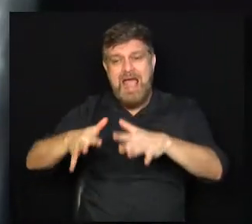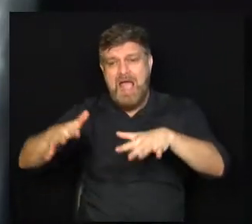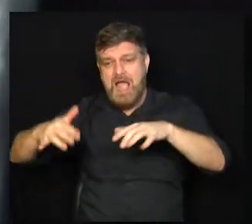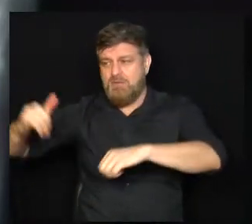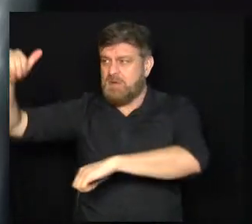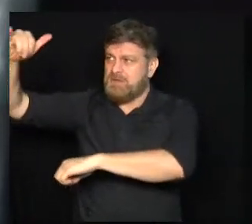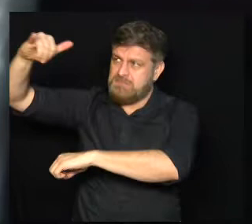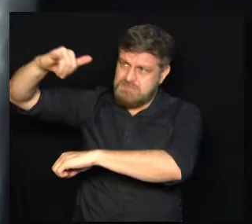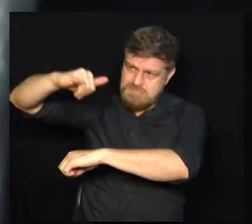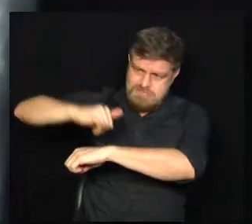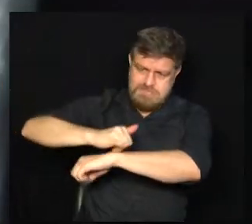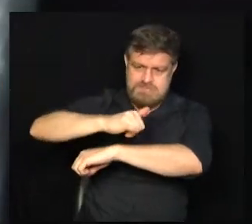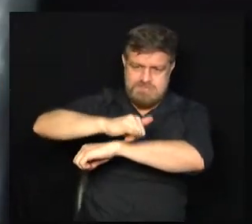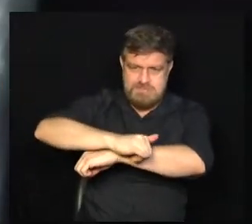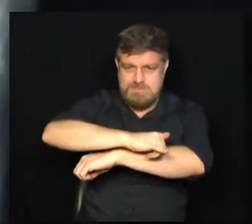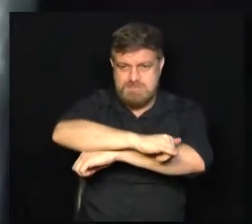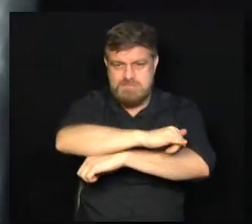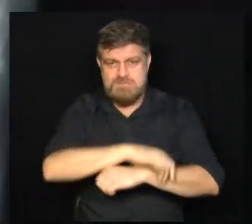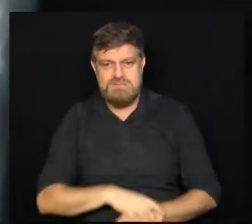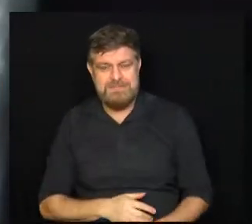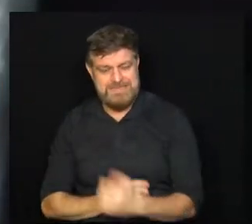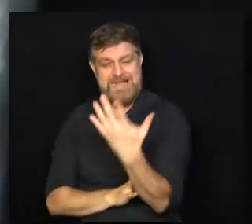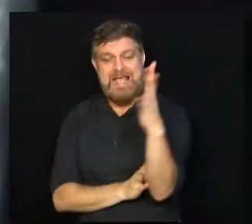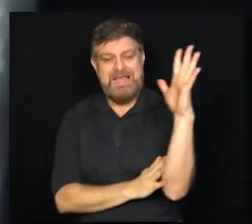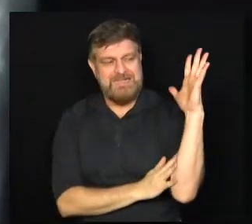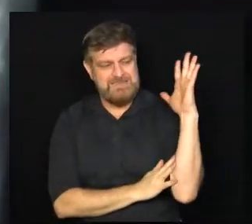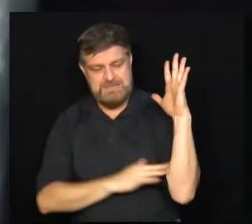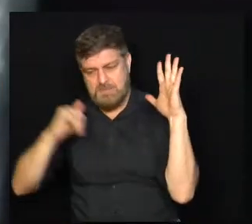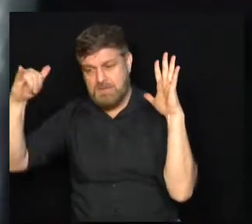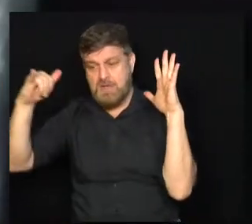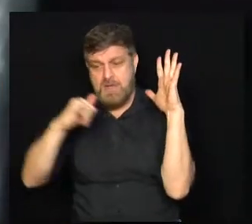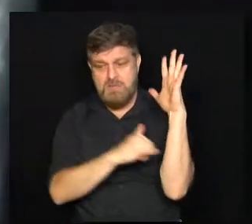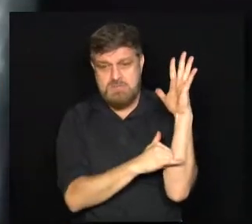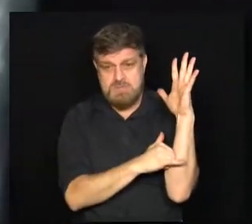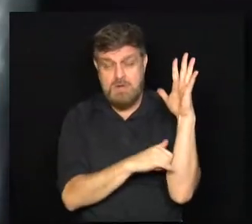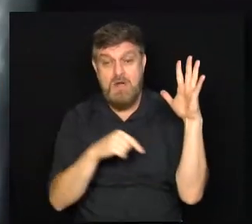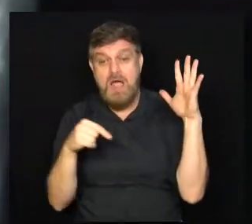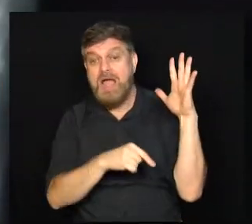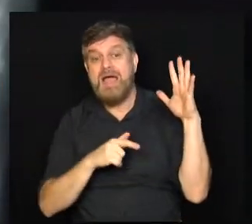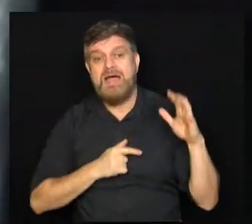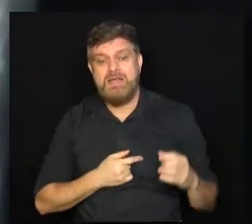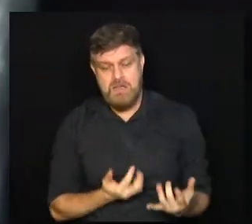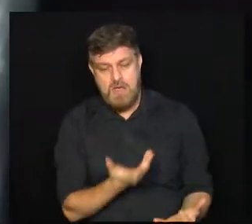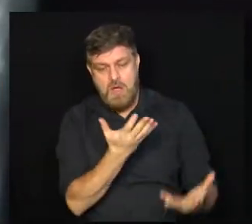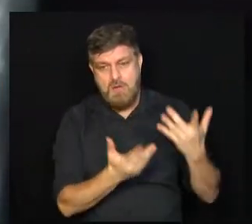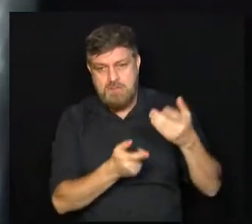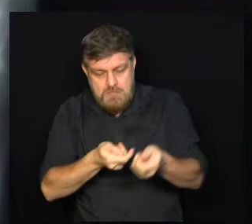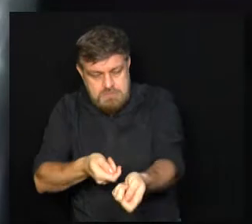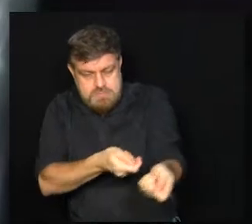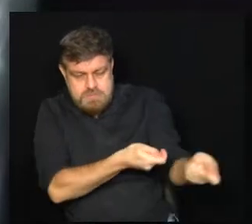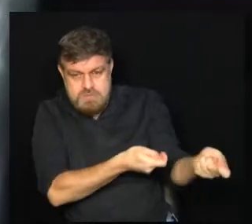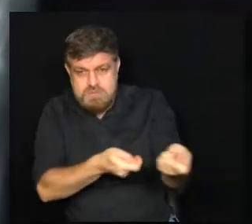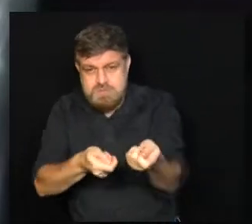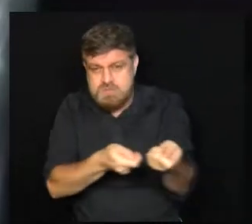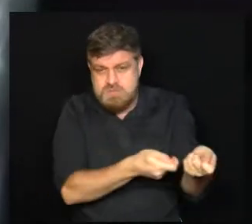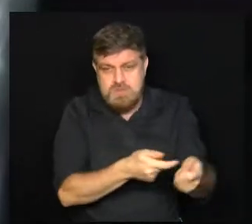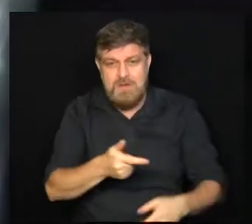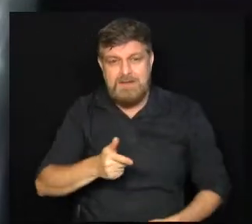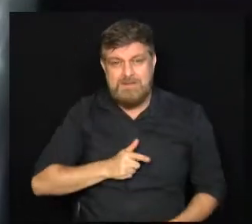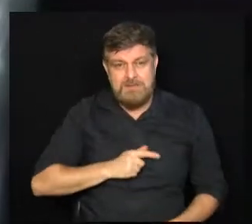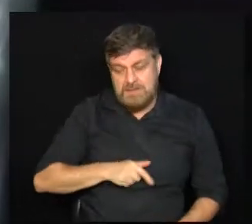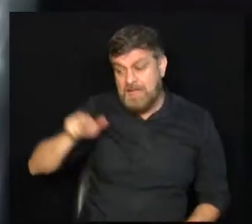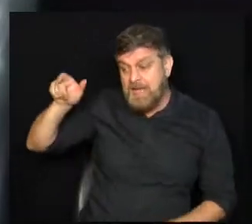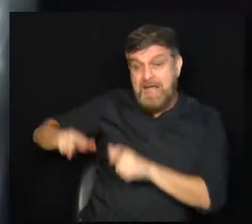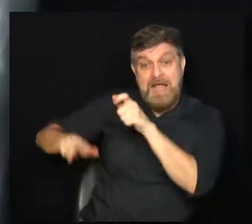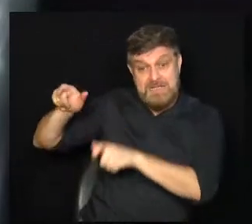de selva, combater o fogo a bordo, né? Porque o comandante, o piloto e o copiloto não vão poder deixar de pilotar a aeronave